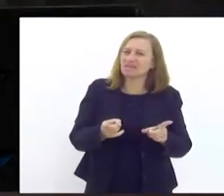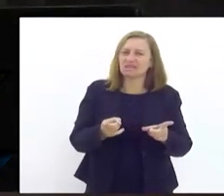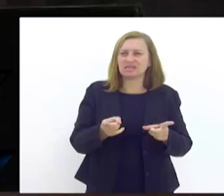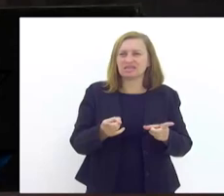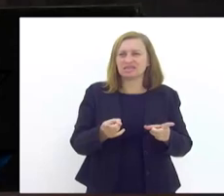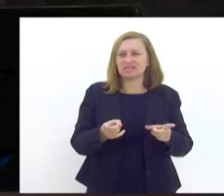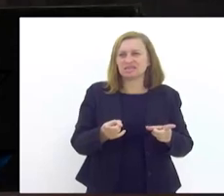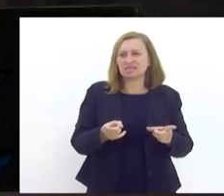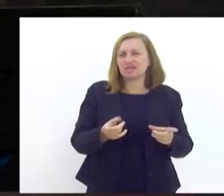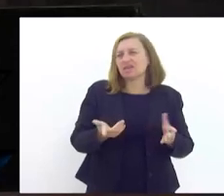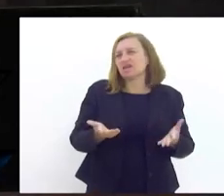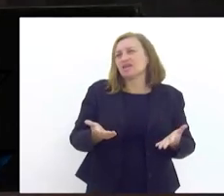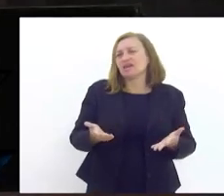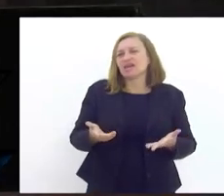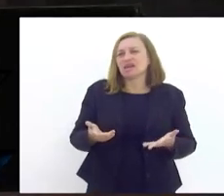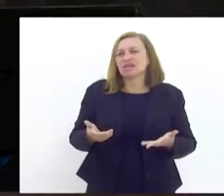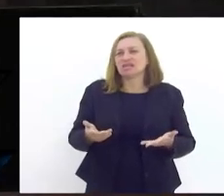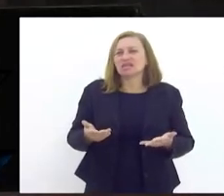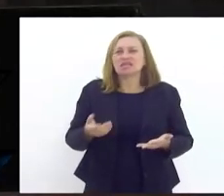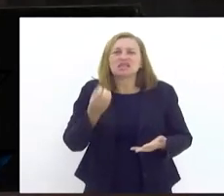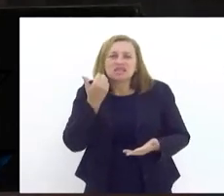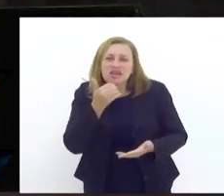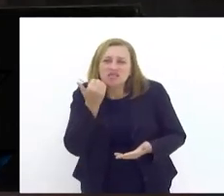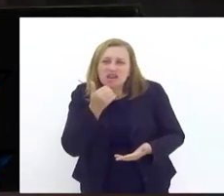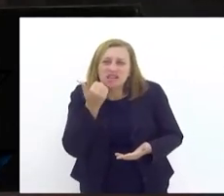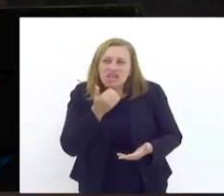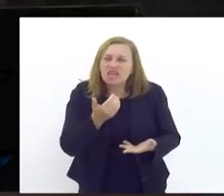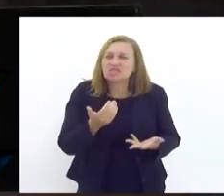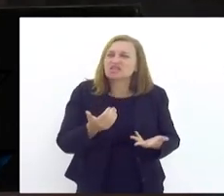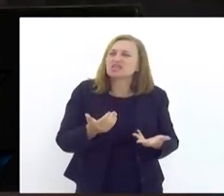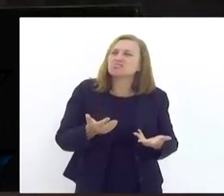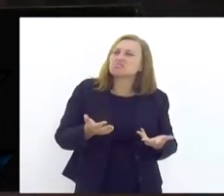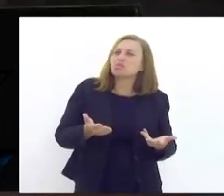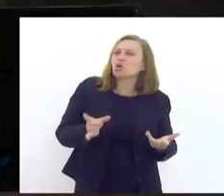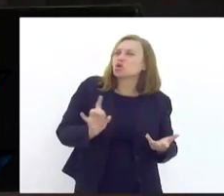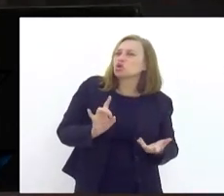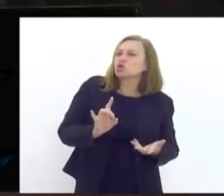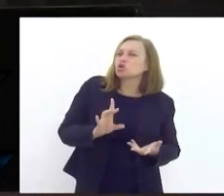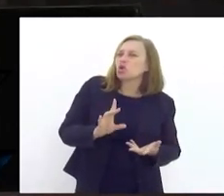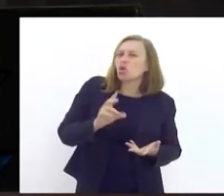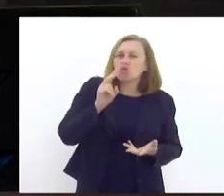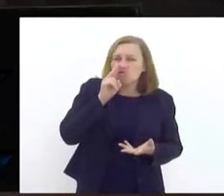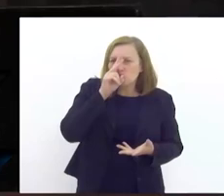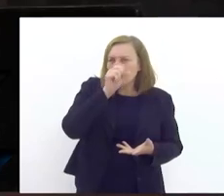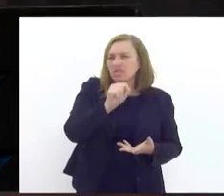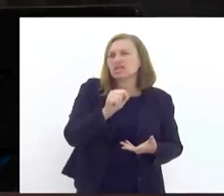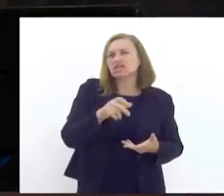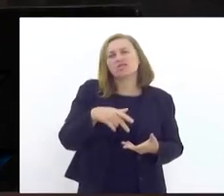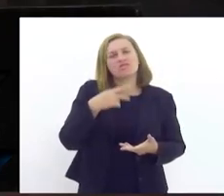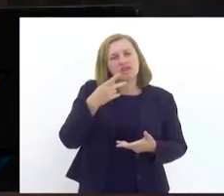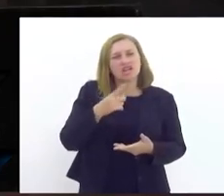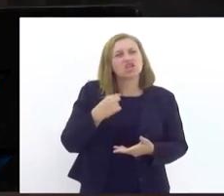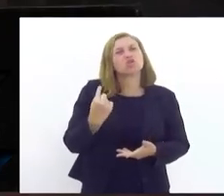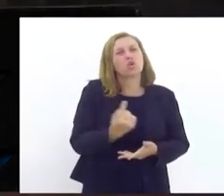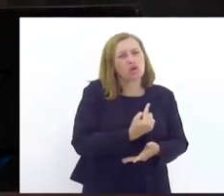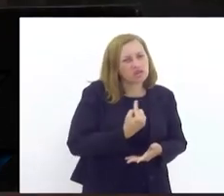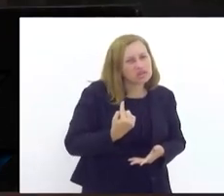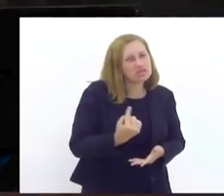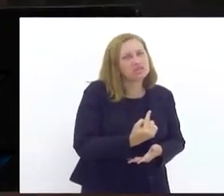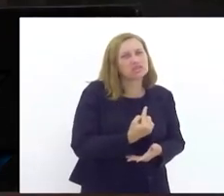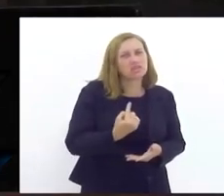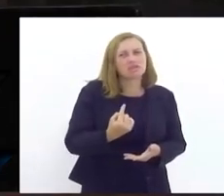essa figura da malandragem só acaba fortalecendo um discurso que nós que